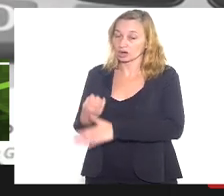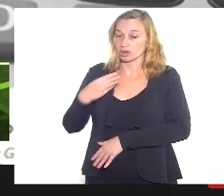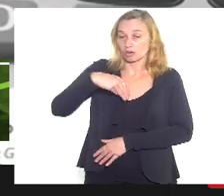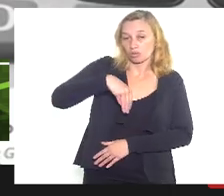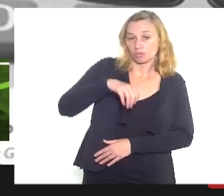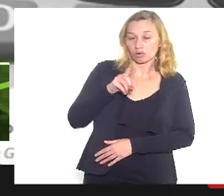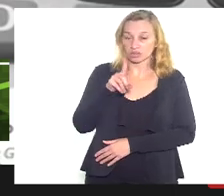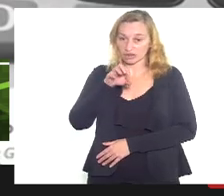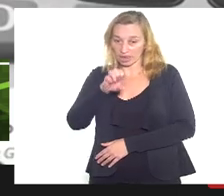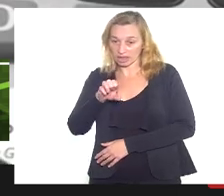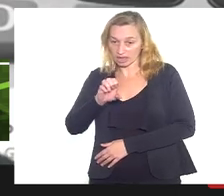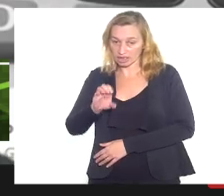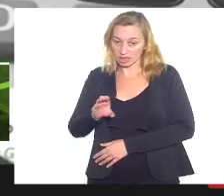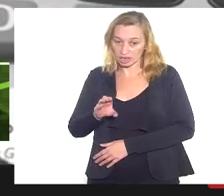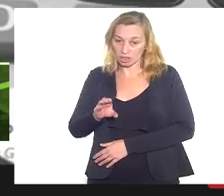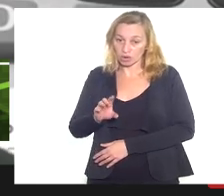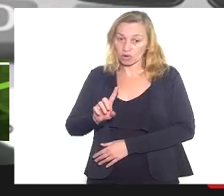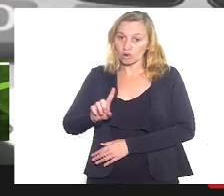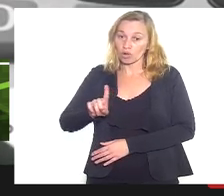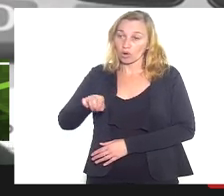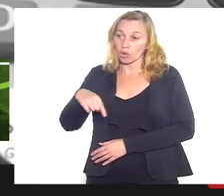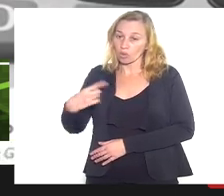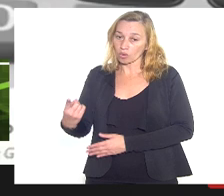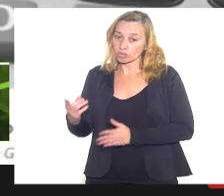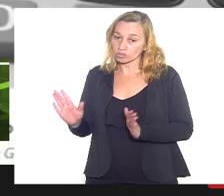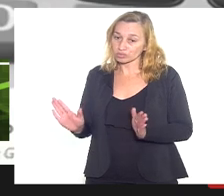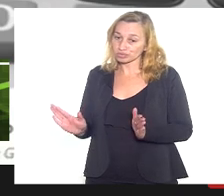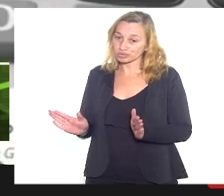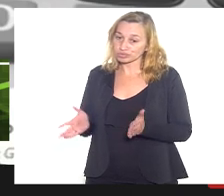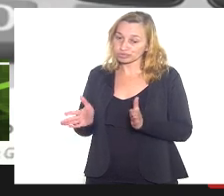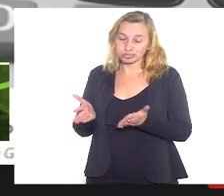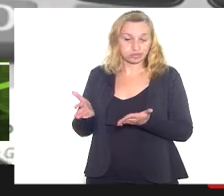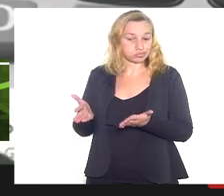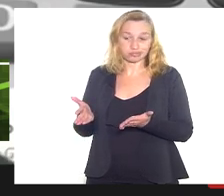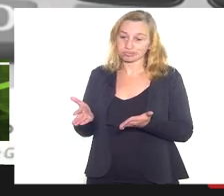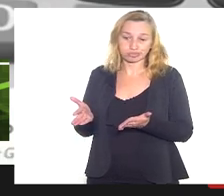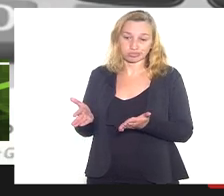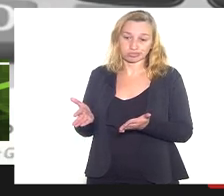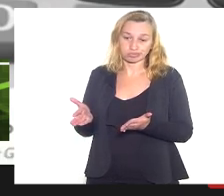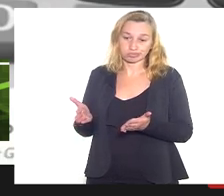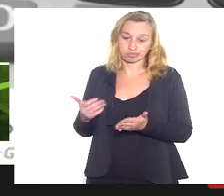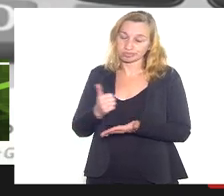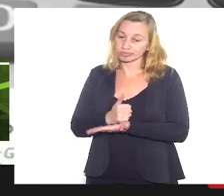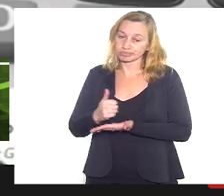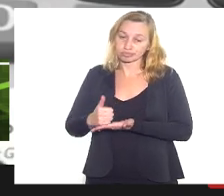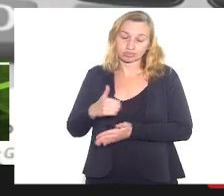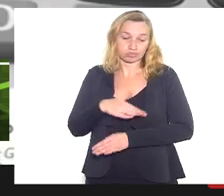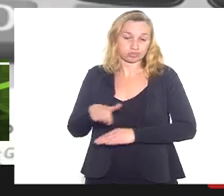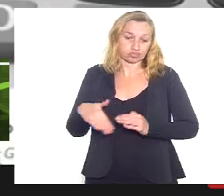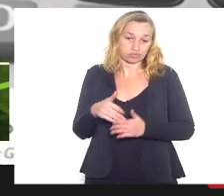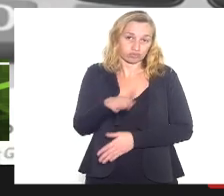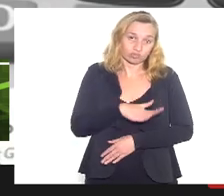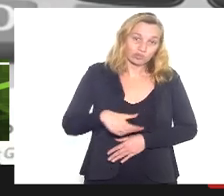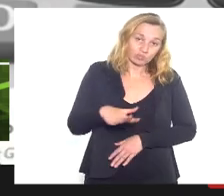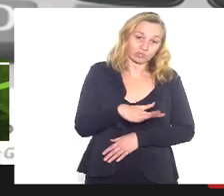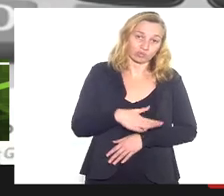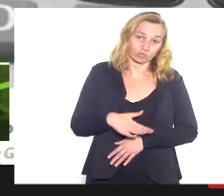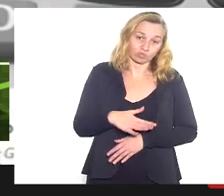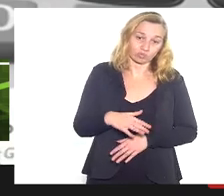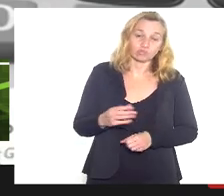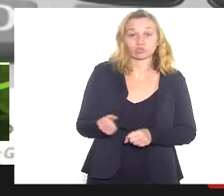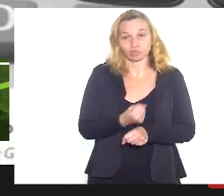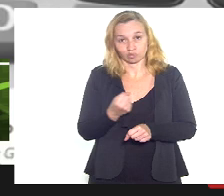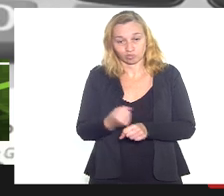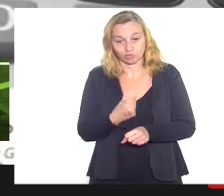ou outras, um desestímulo a contratar, no todo ou em parte, a